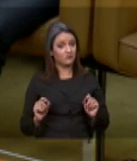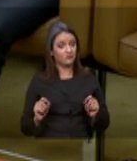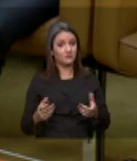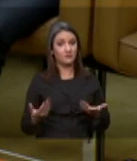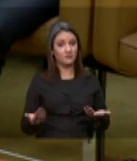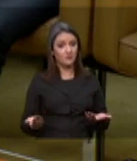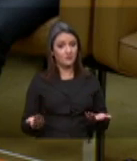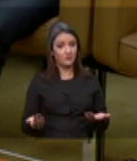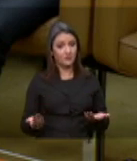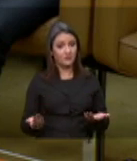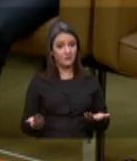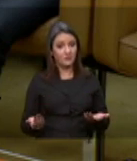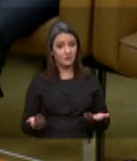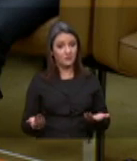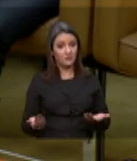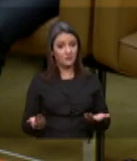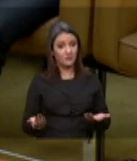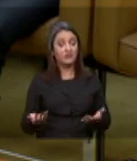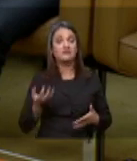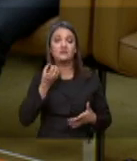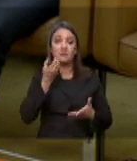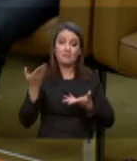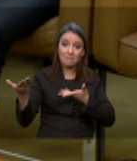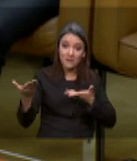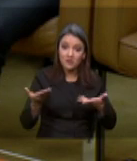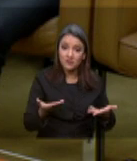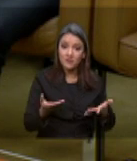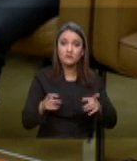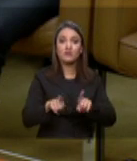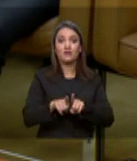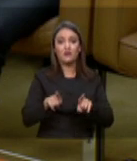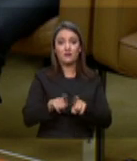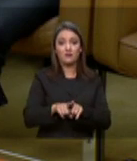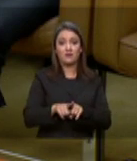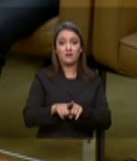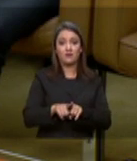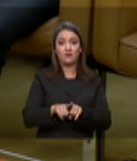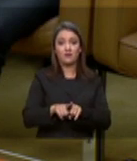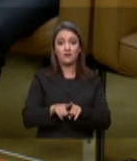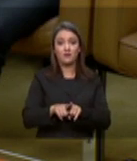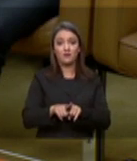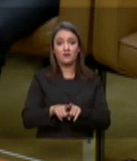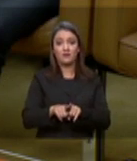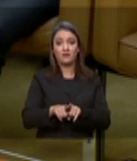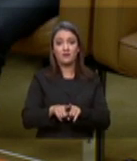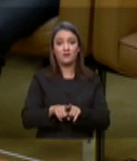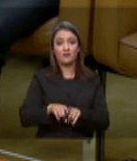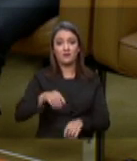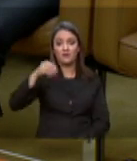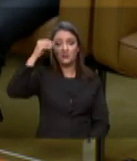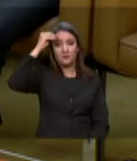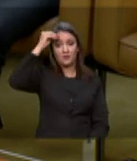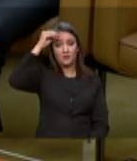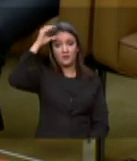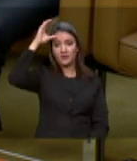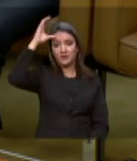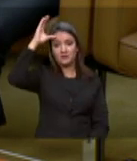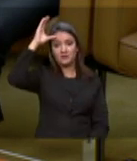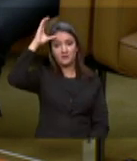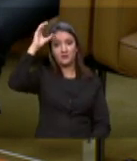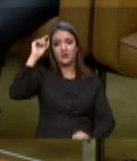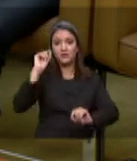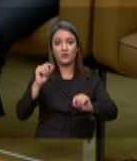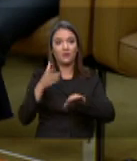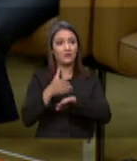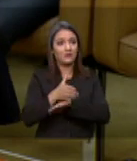bem-vindos e o conhecimento, ele é assexuado, é acessível. Homens e